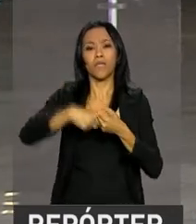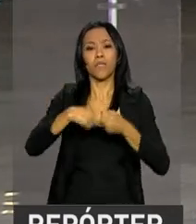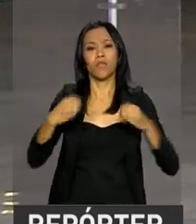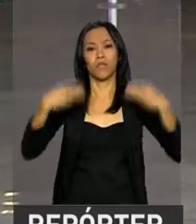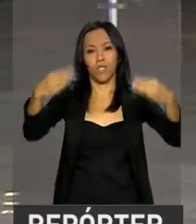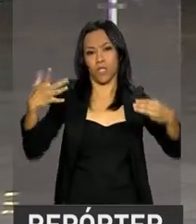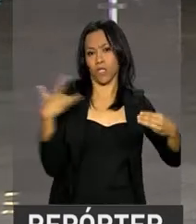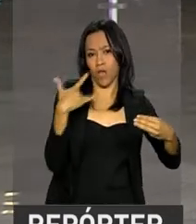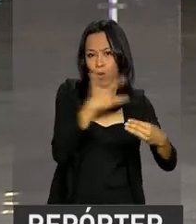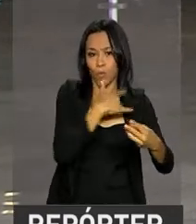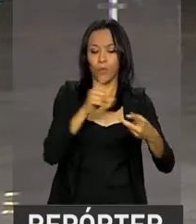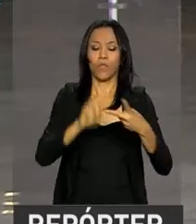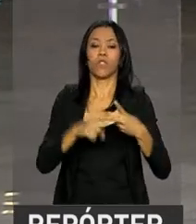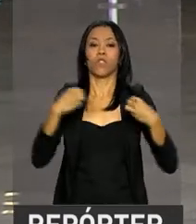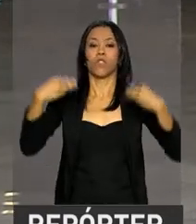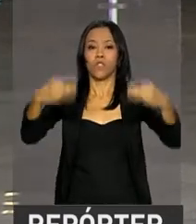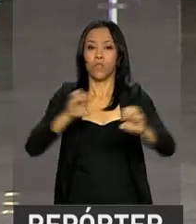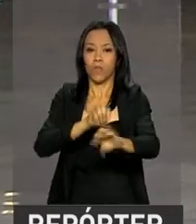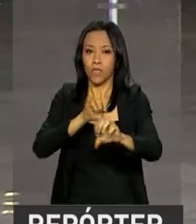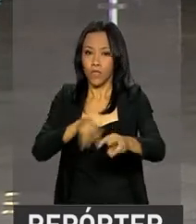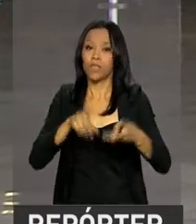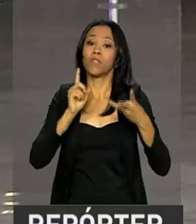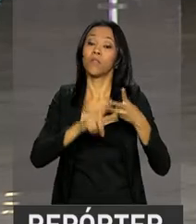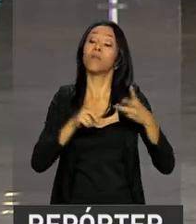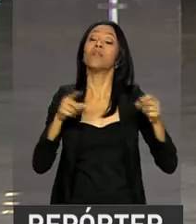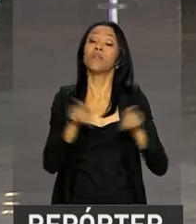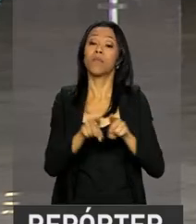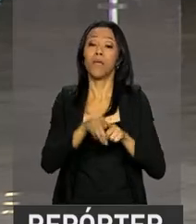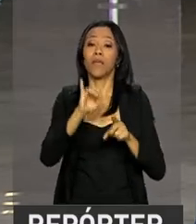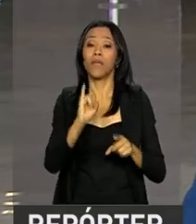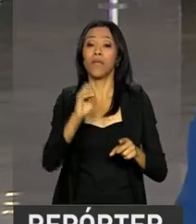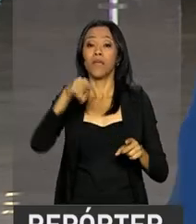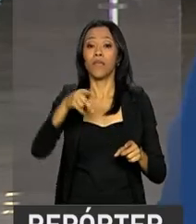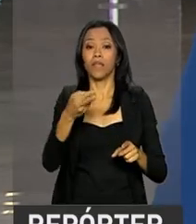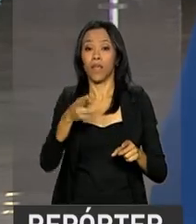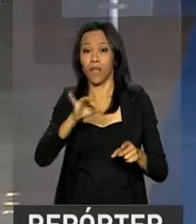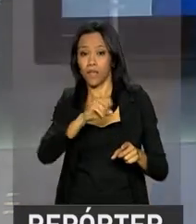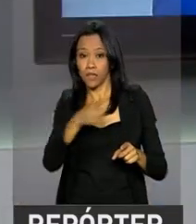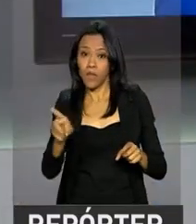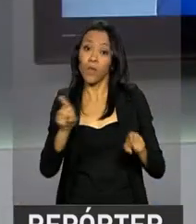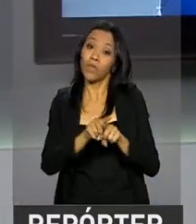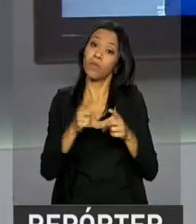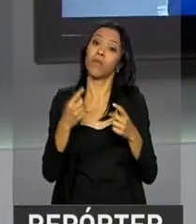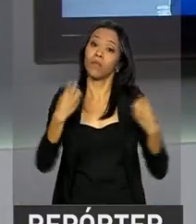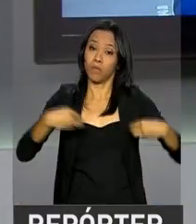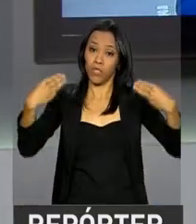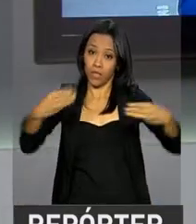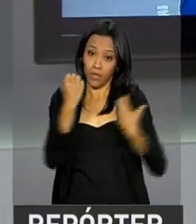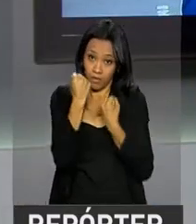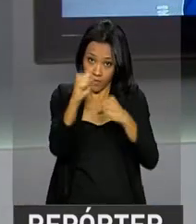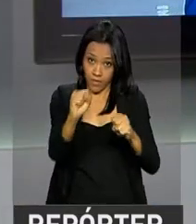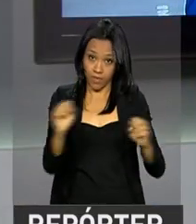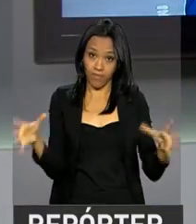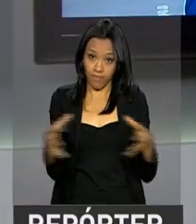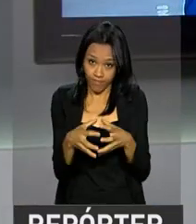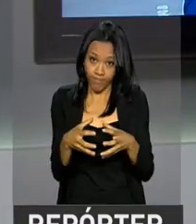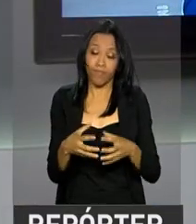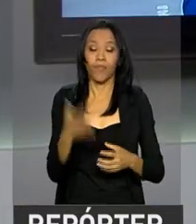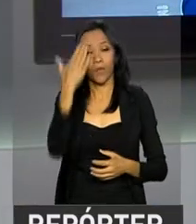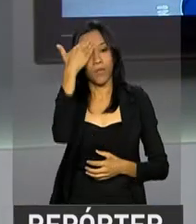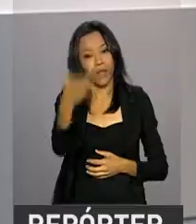saúde educação integração nacional e defesa volto com você tá isso muito obrigada mara pelas